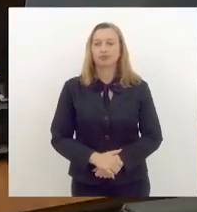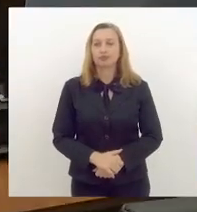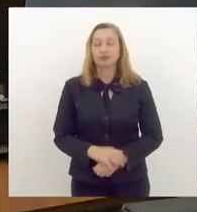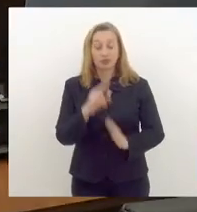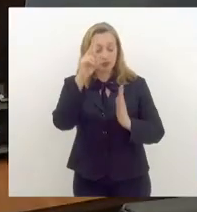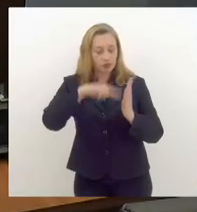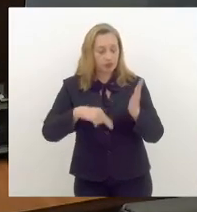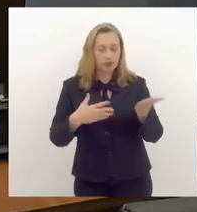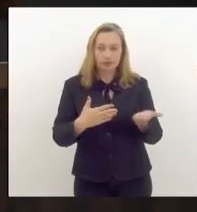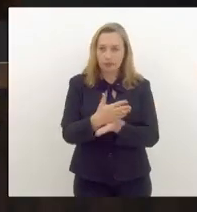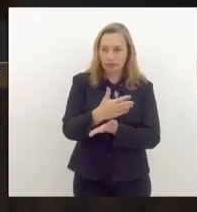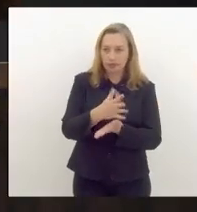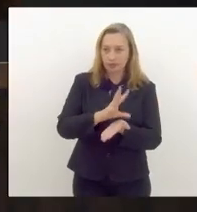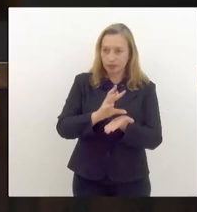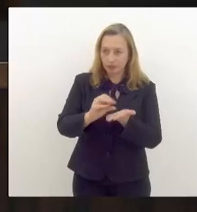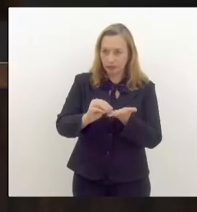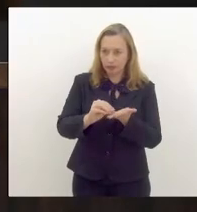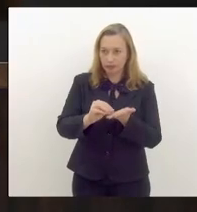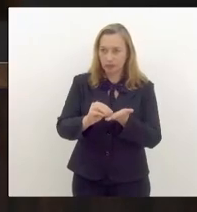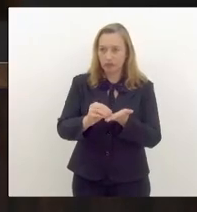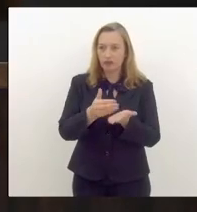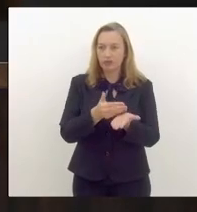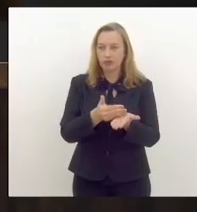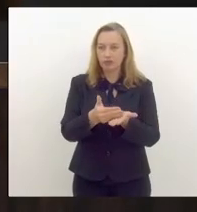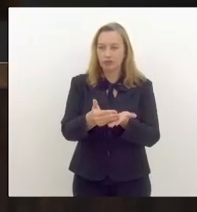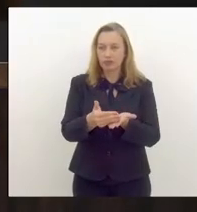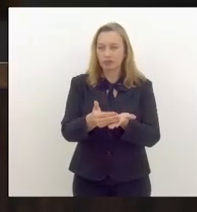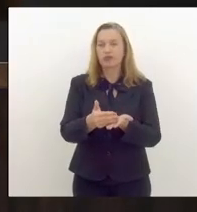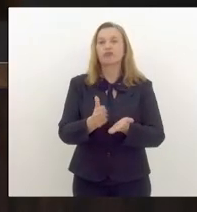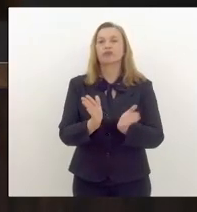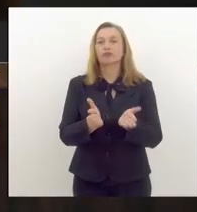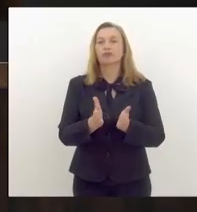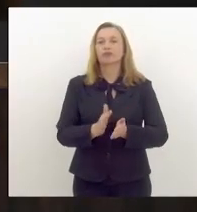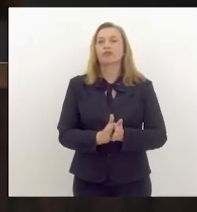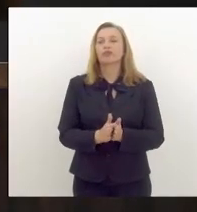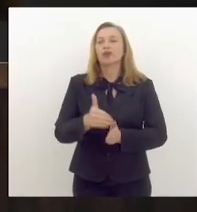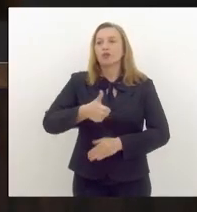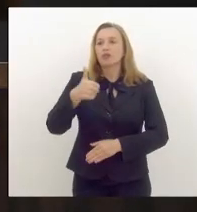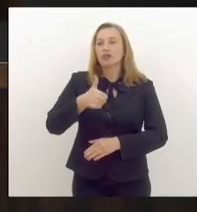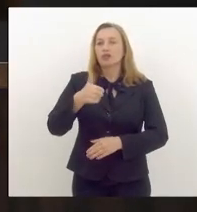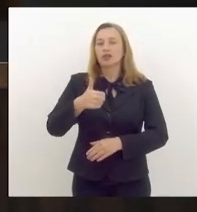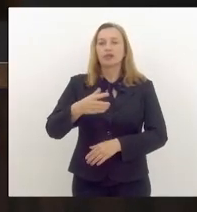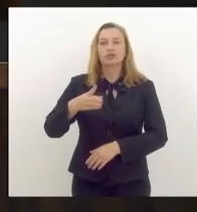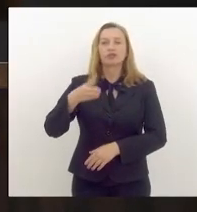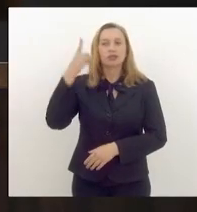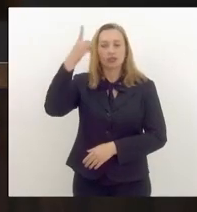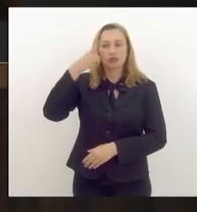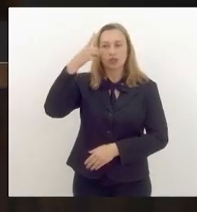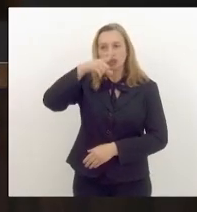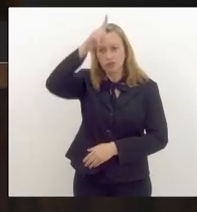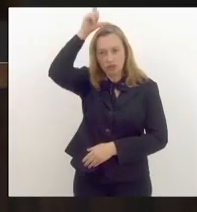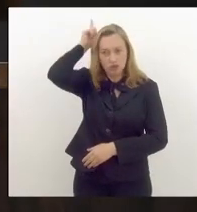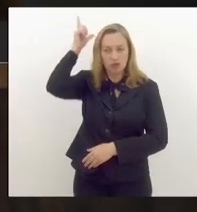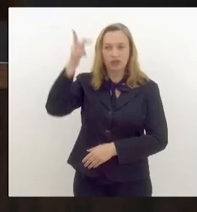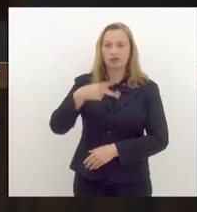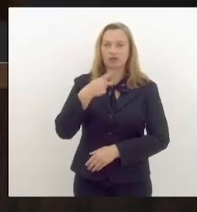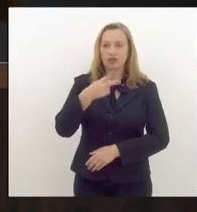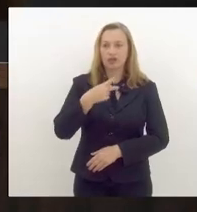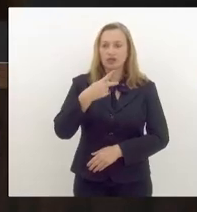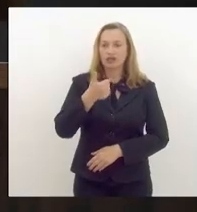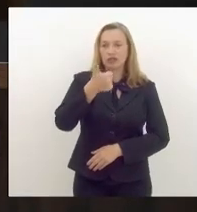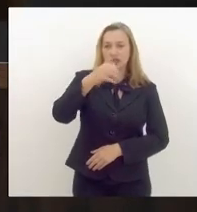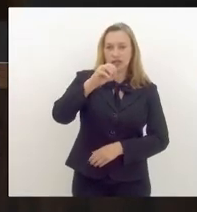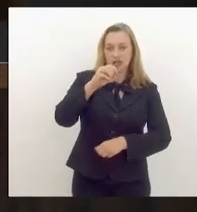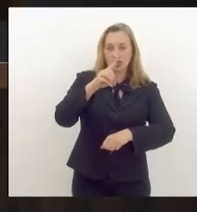o líder aprovada harpa ser o expediente Inicial primeiro orador inscrito o Nobre Deputado Luiz Paulo uma excelência